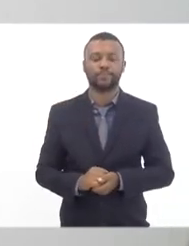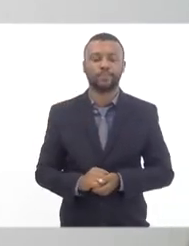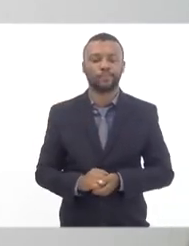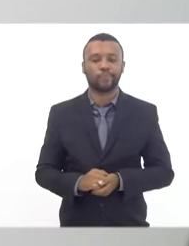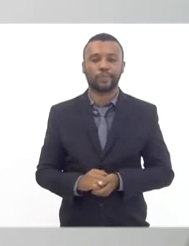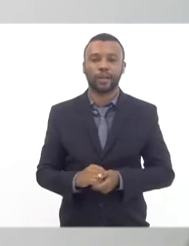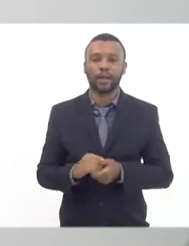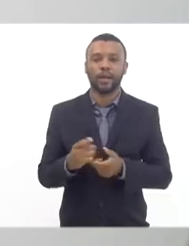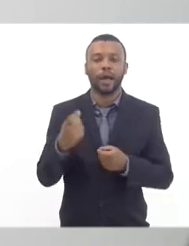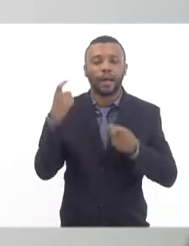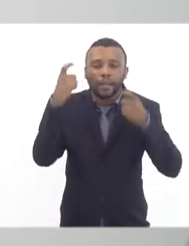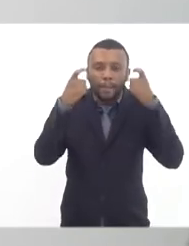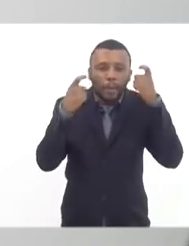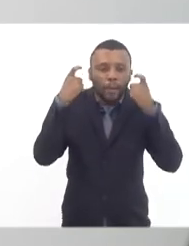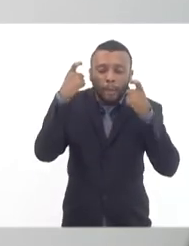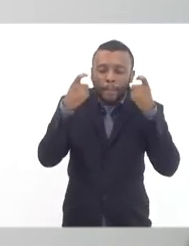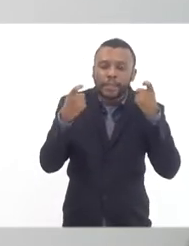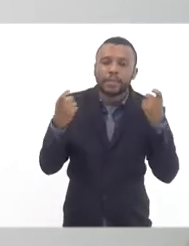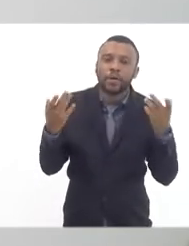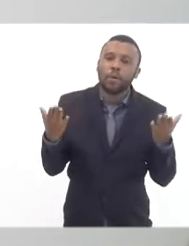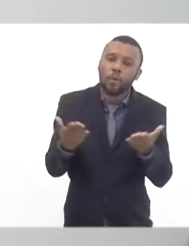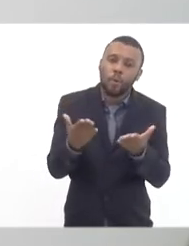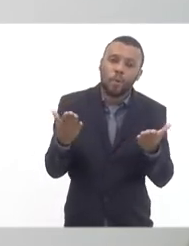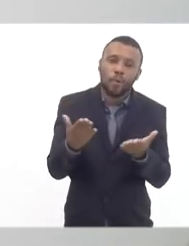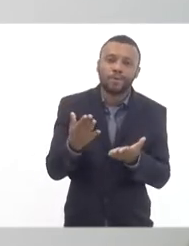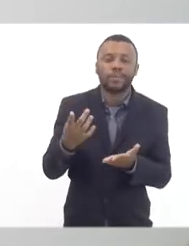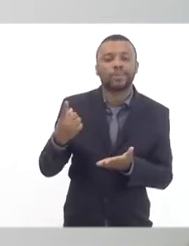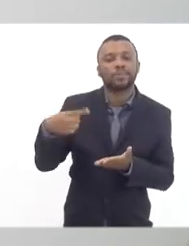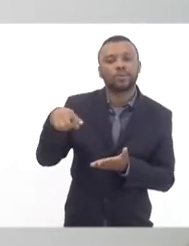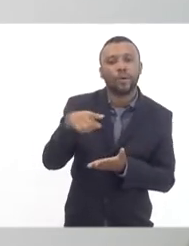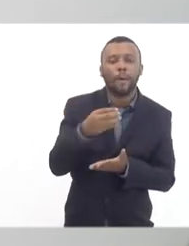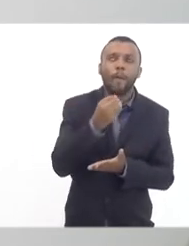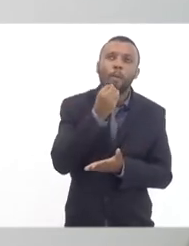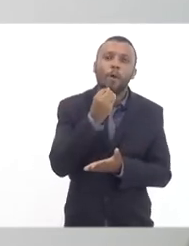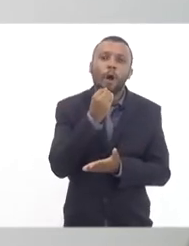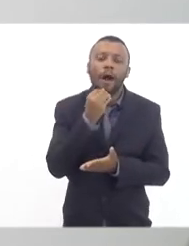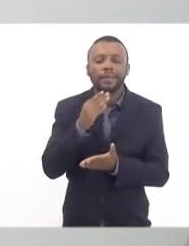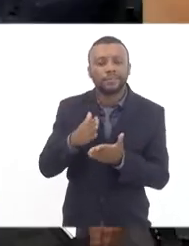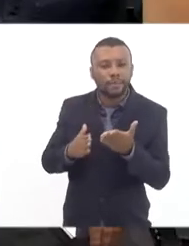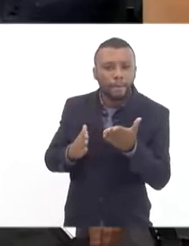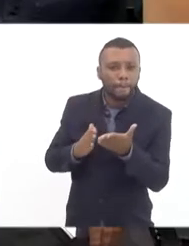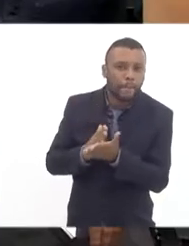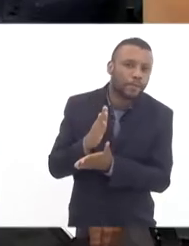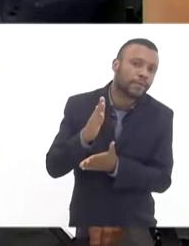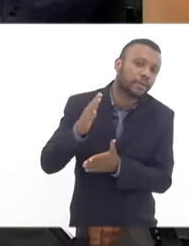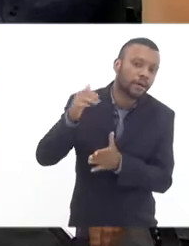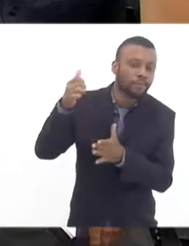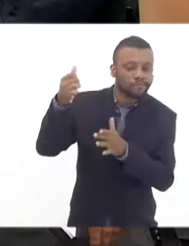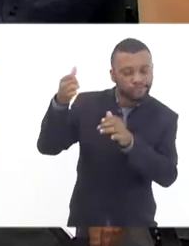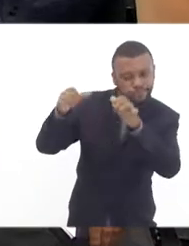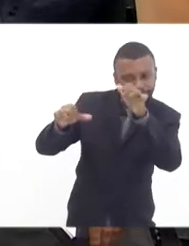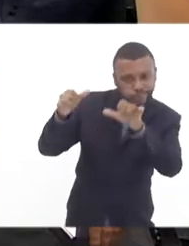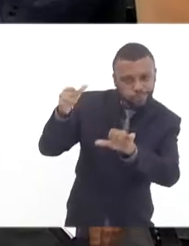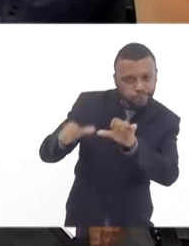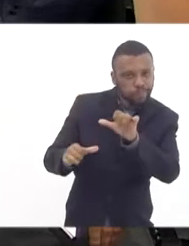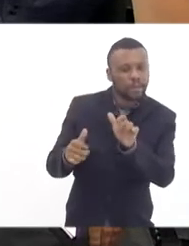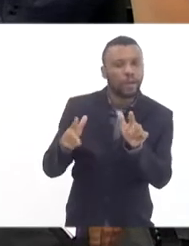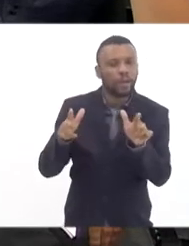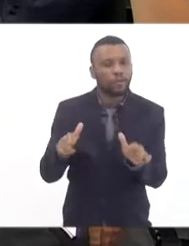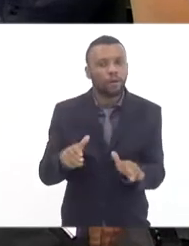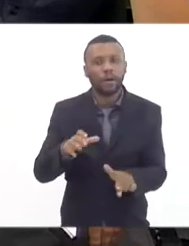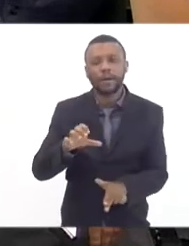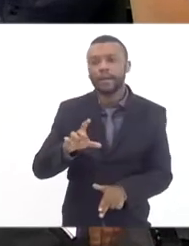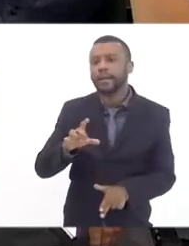aqui, inclusive, é que o senhor possa, a partir da sua aprovação, né, como disse aqui o Eliomar Coelho, vai